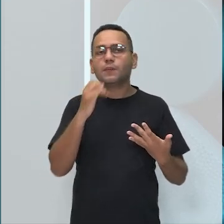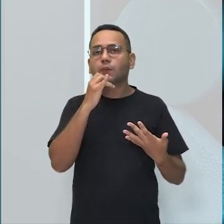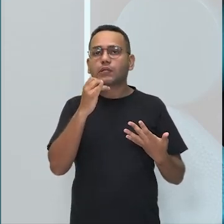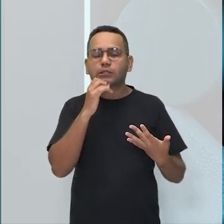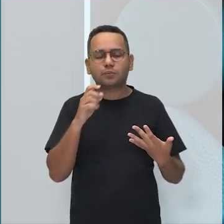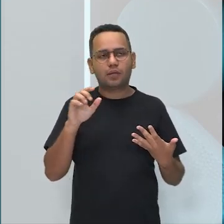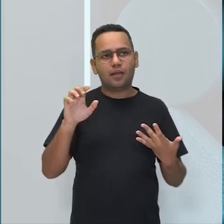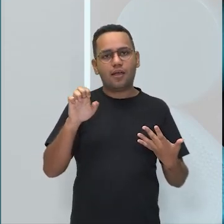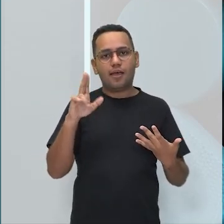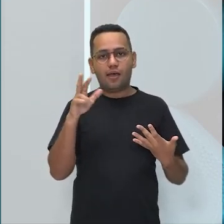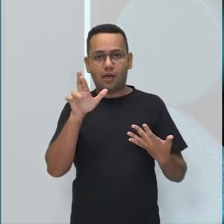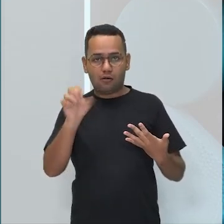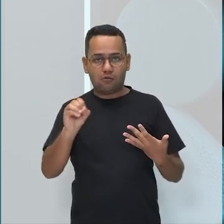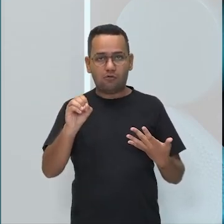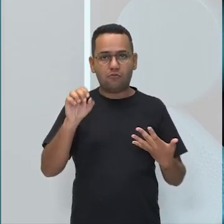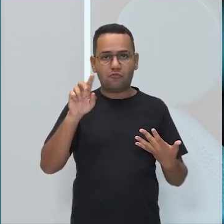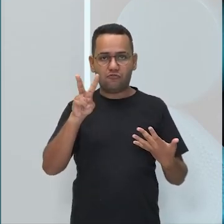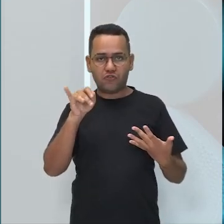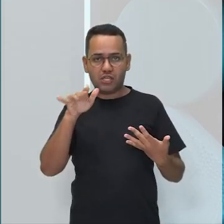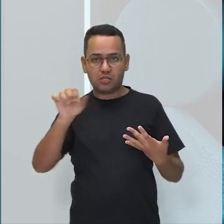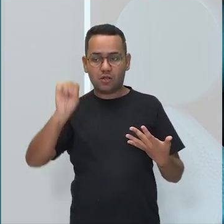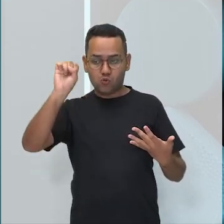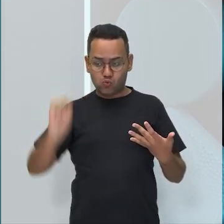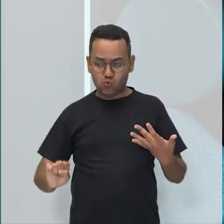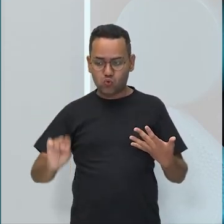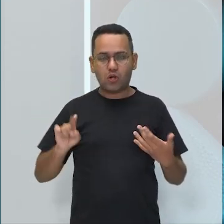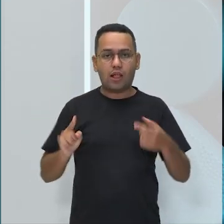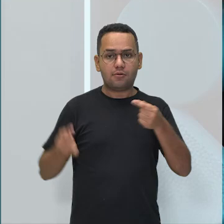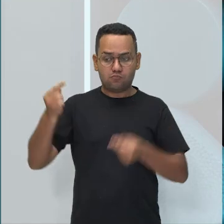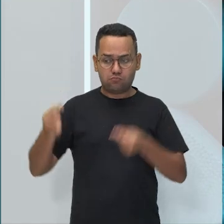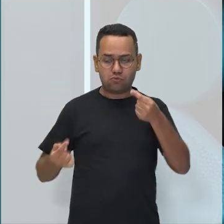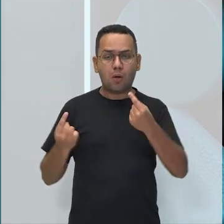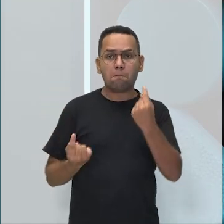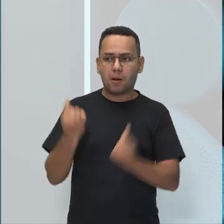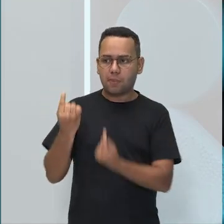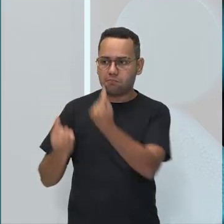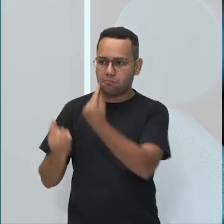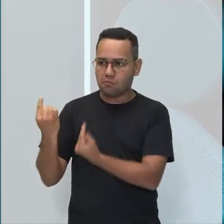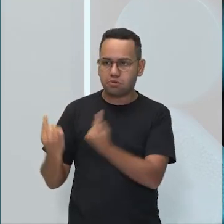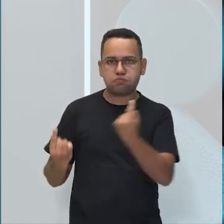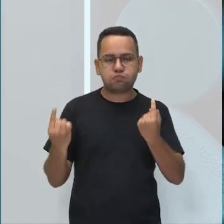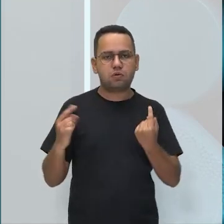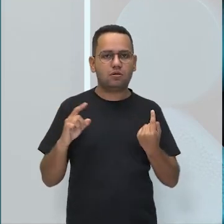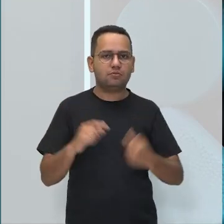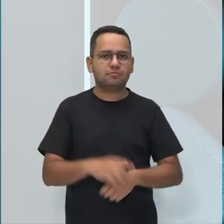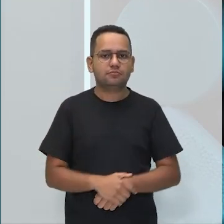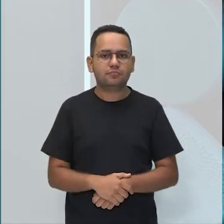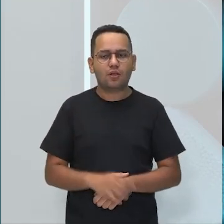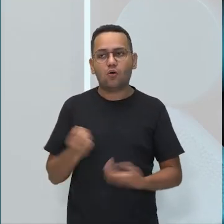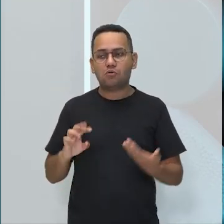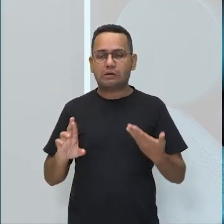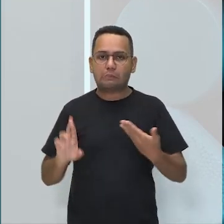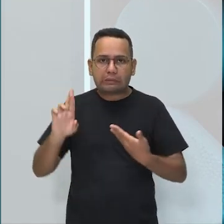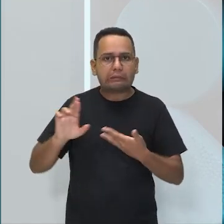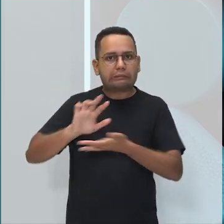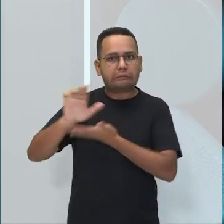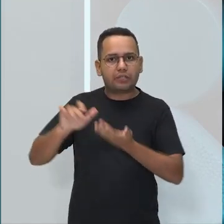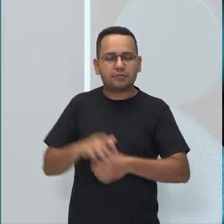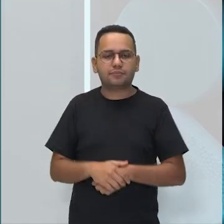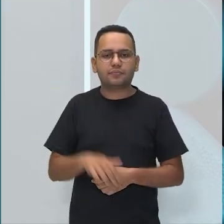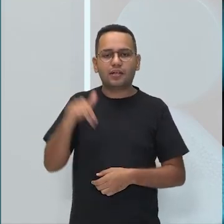certo? Que vai abordar questões políticas, disputa de poder, família. E ao Nordeste nós vamos